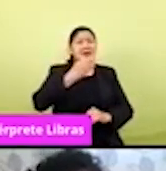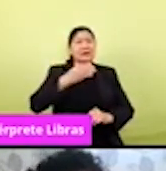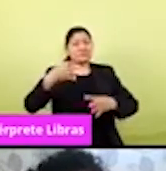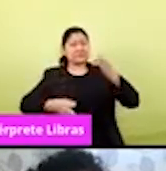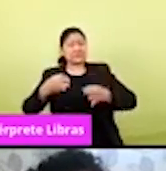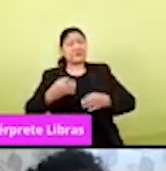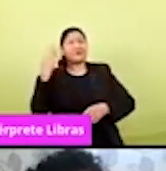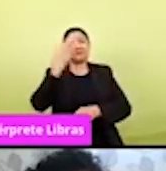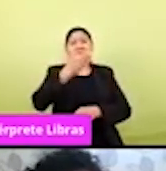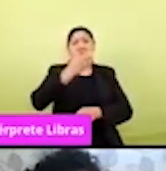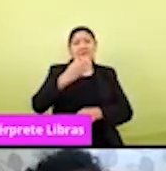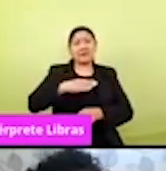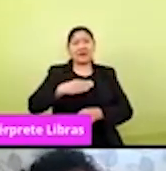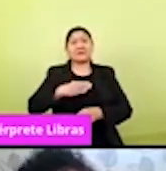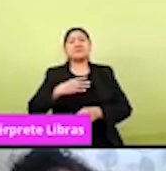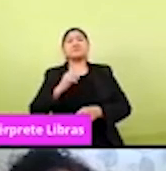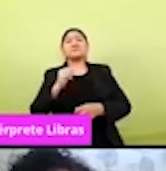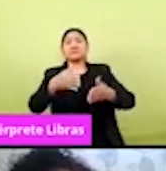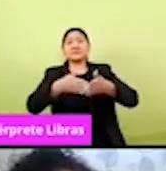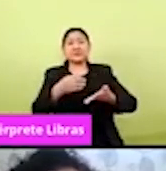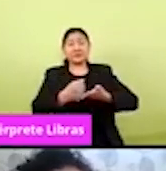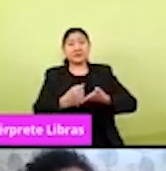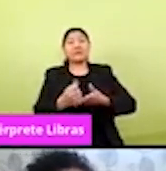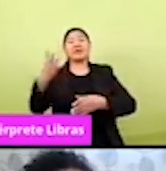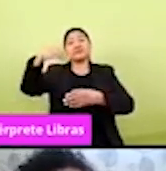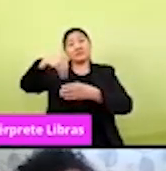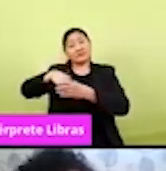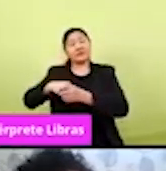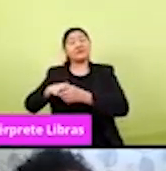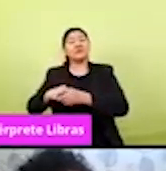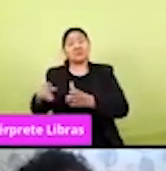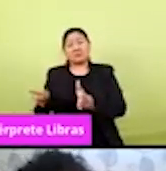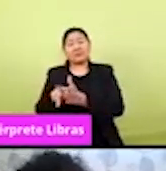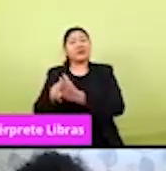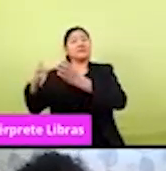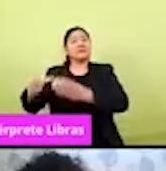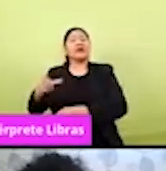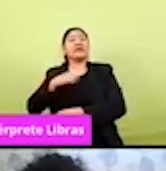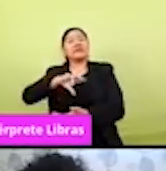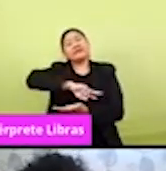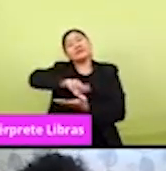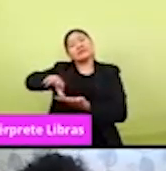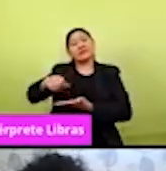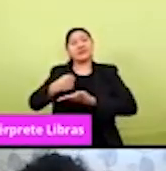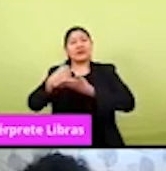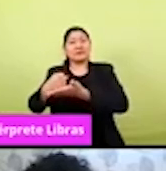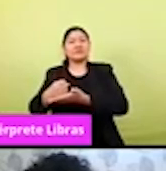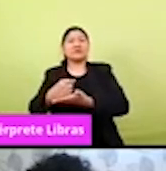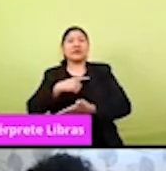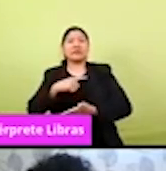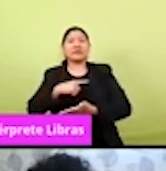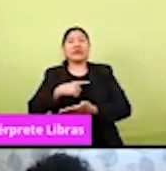outro. Então, para que a mulher, dentro do mesmo espaço físico, possa ter todos os atendimentos que ela precisa. Então,